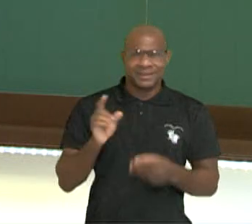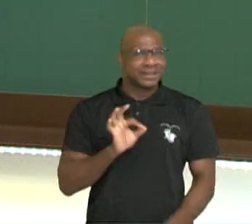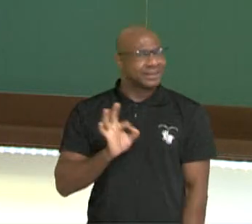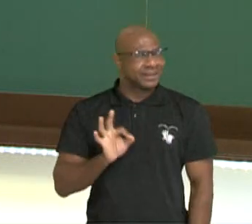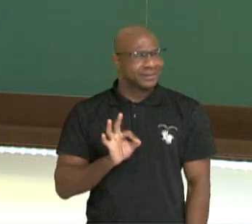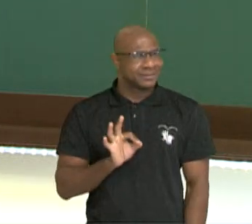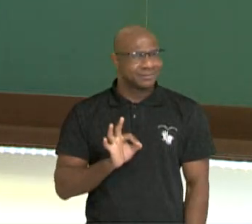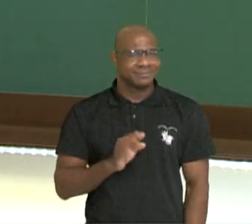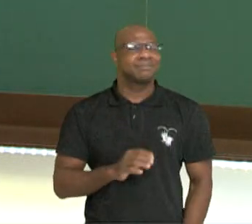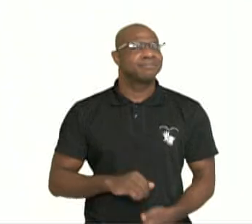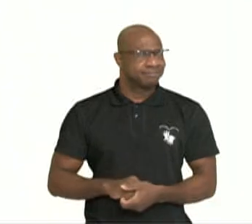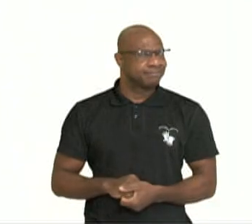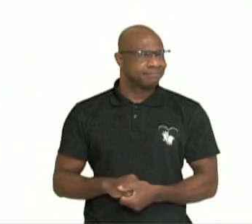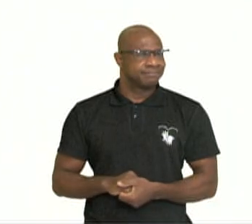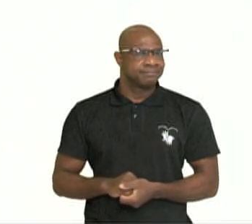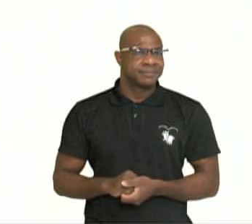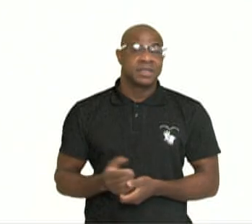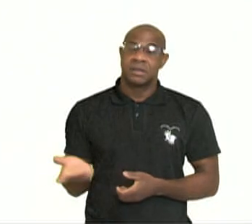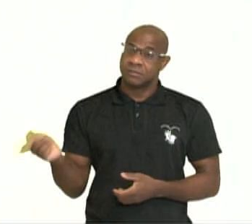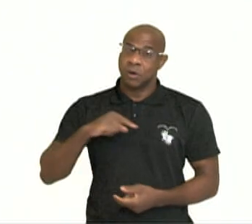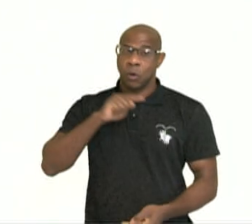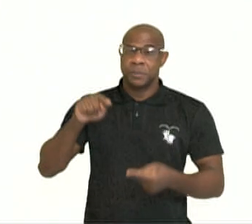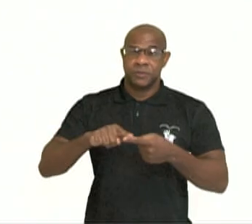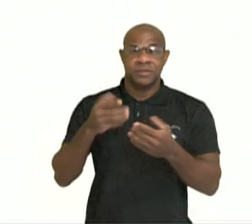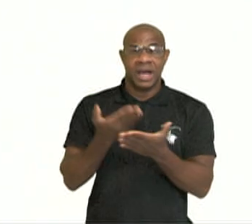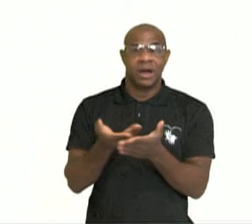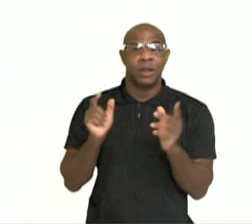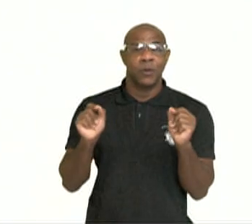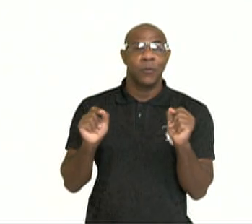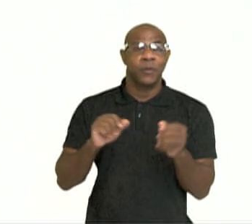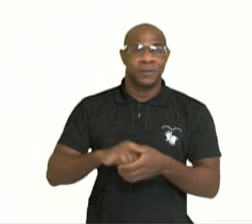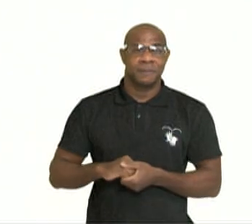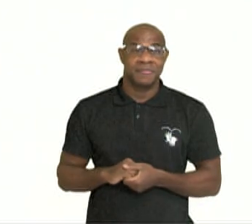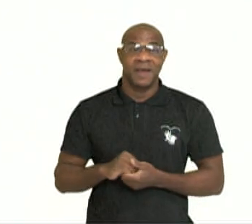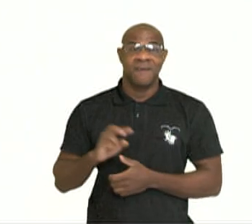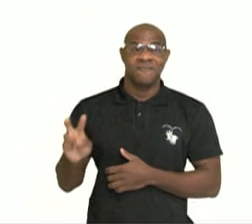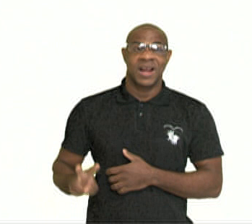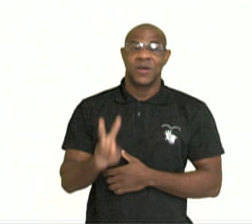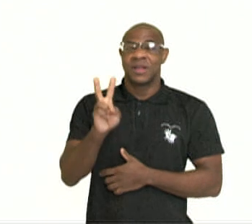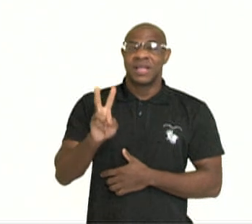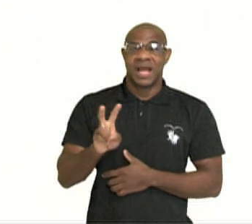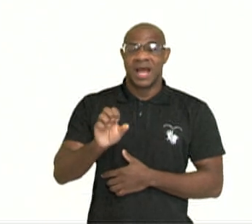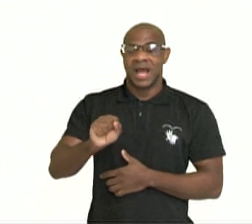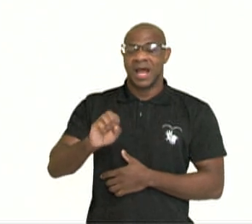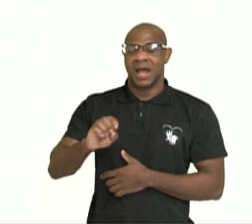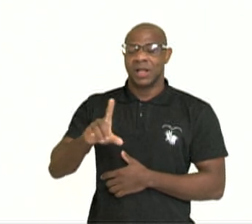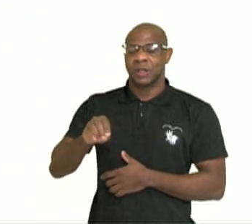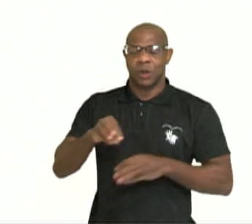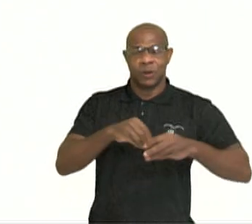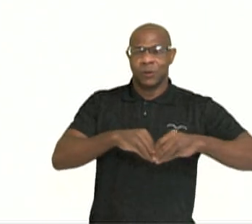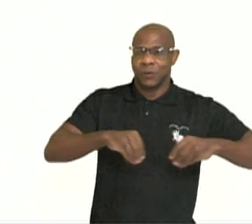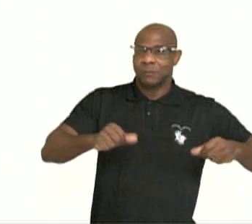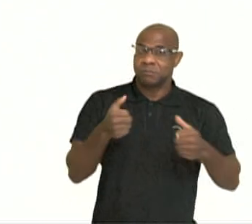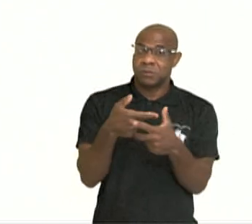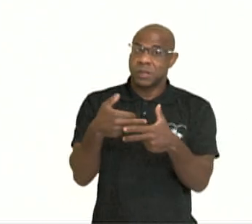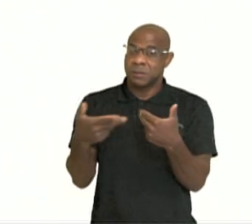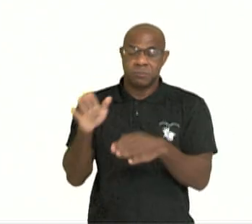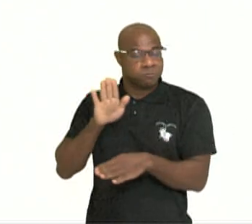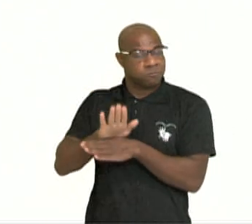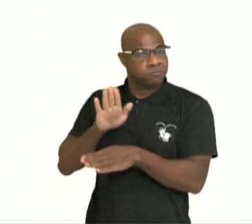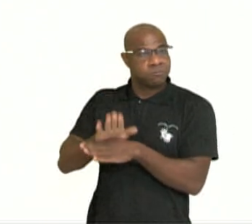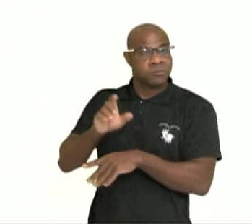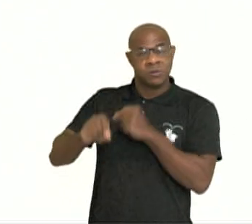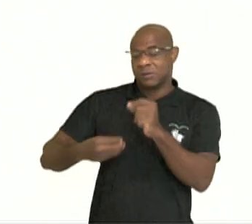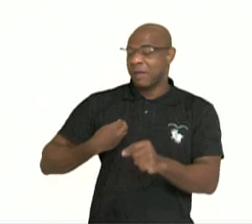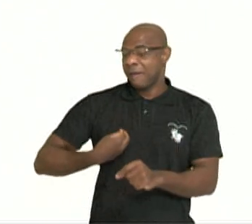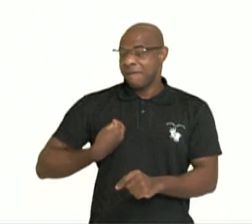vamos lá? Qual é o objetivo dessa aula? Valorizar o solo como um elemento de sustento da vida